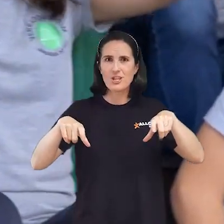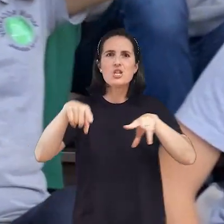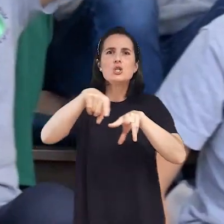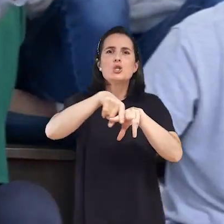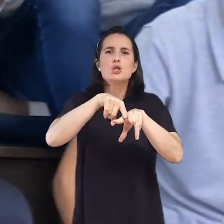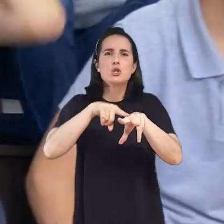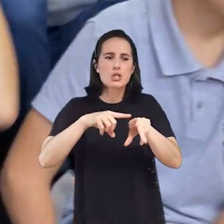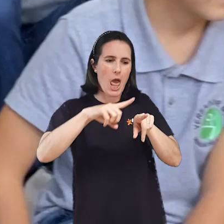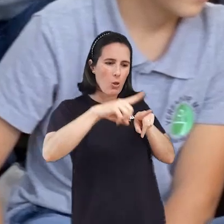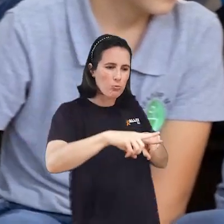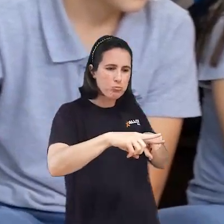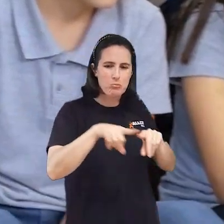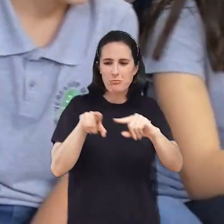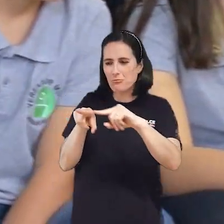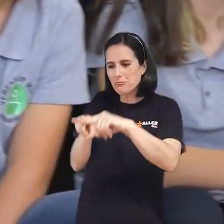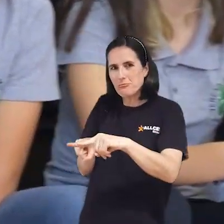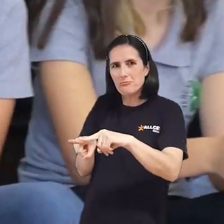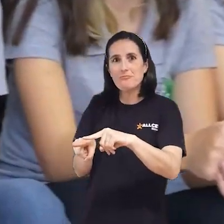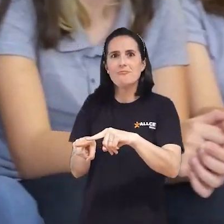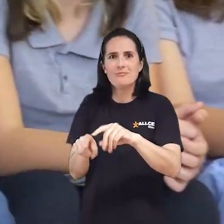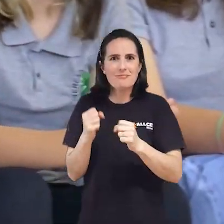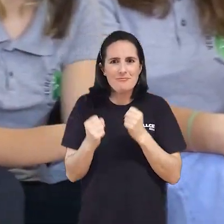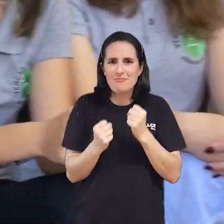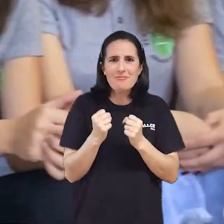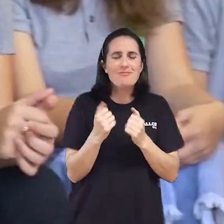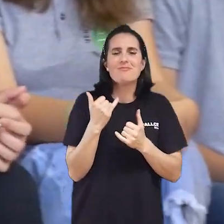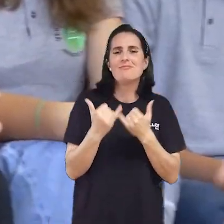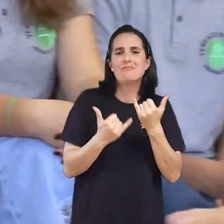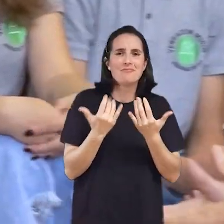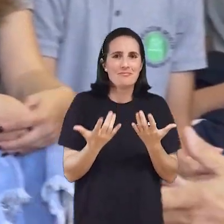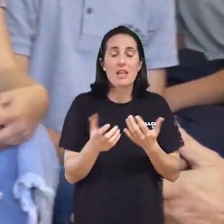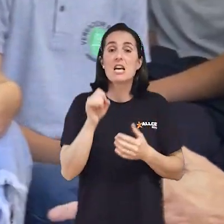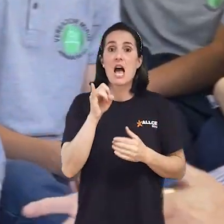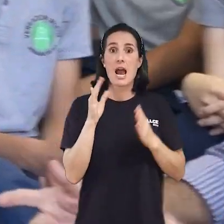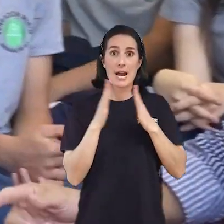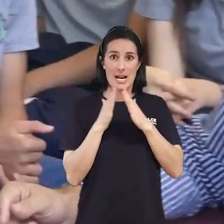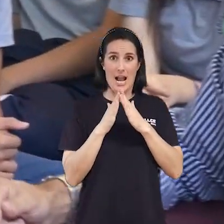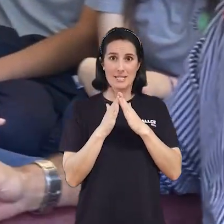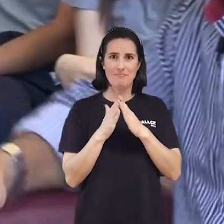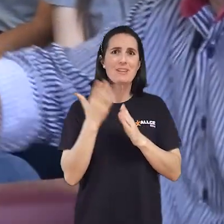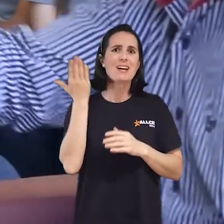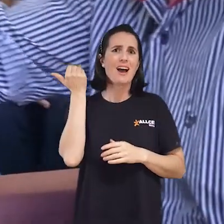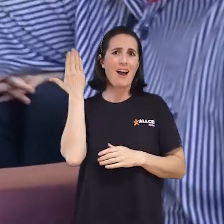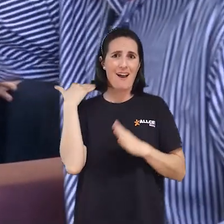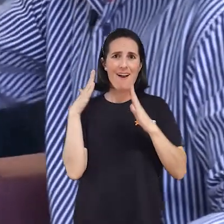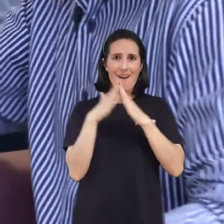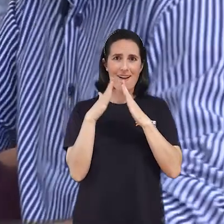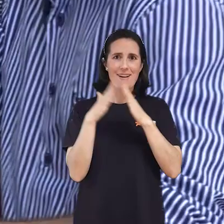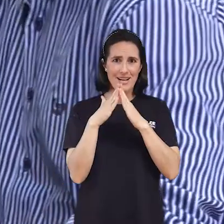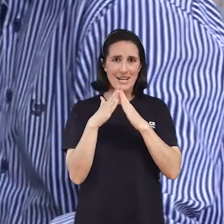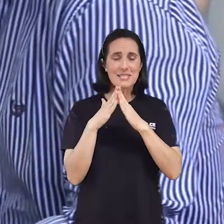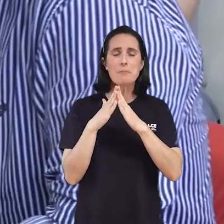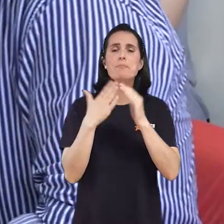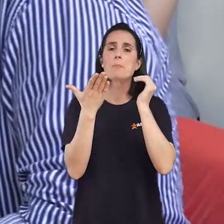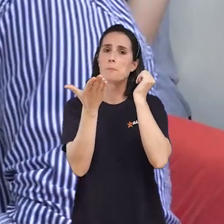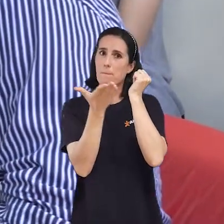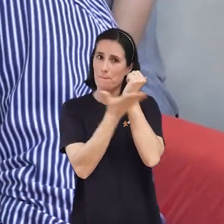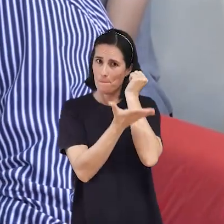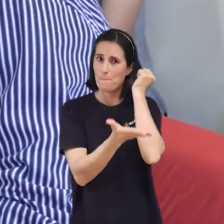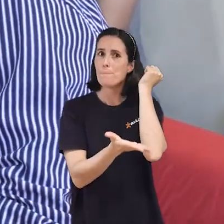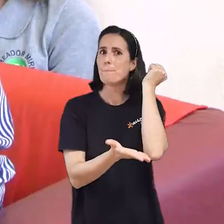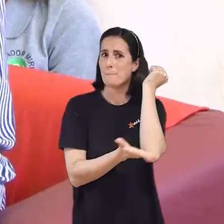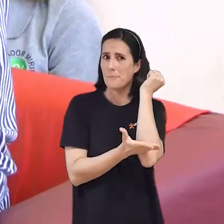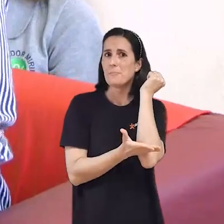qualquer terreno tinha 2 traves, e se não tinha traves nós colocava 2 chinelos, né? Colocava 2 chinelos,